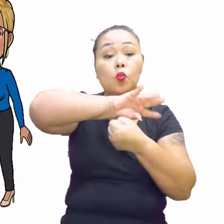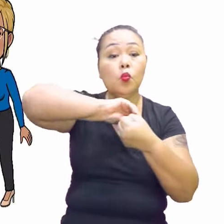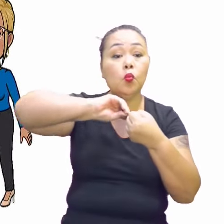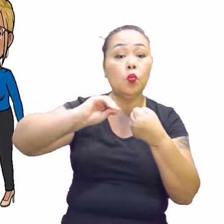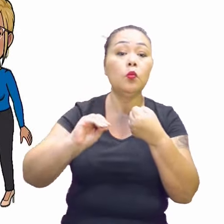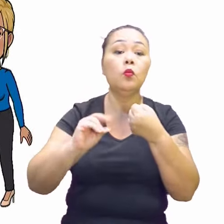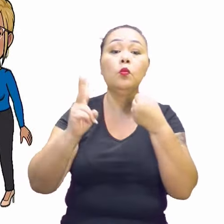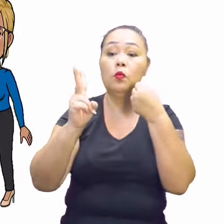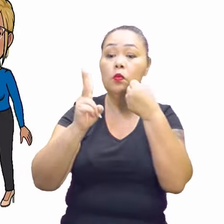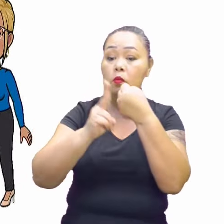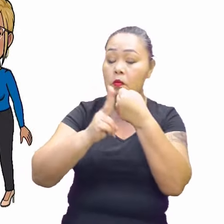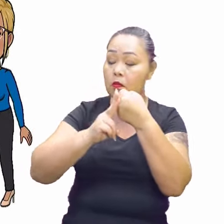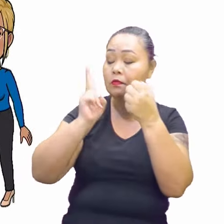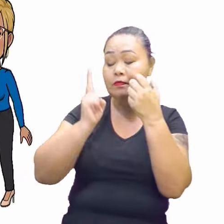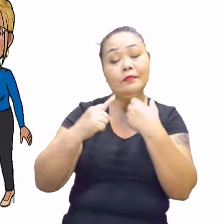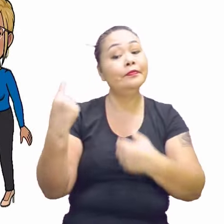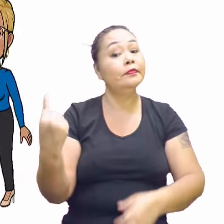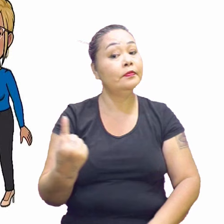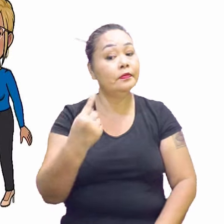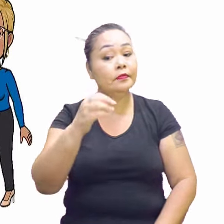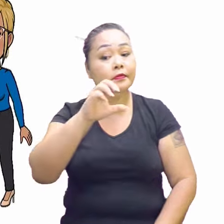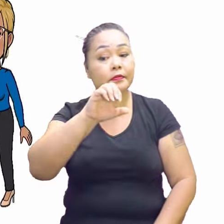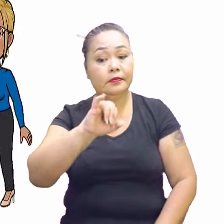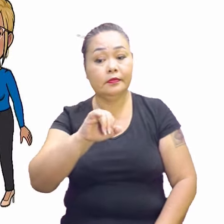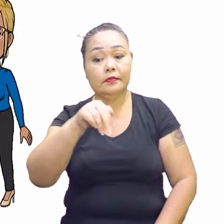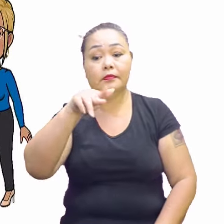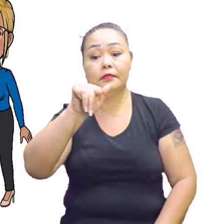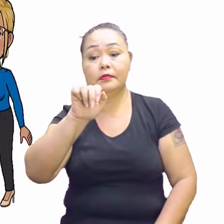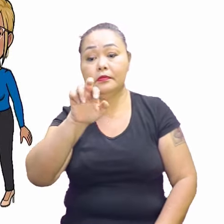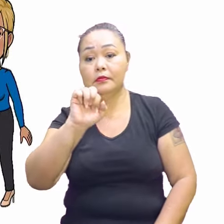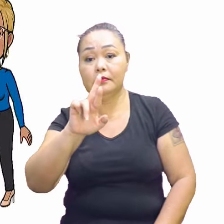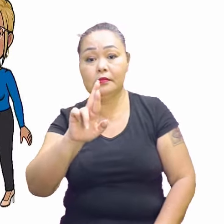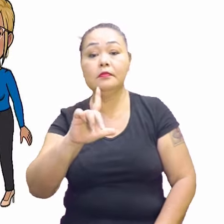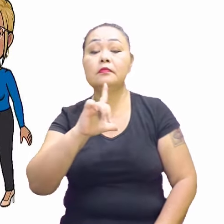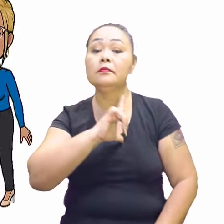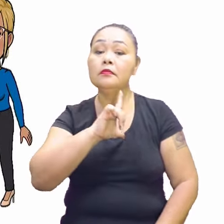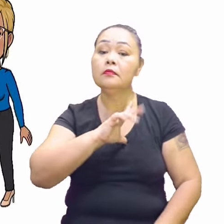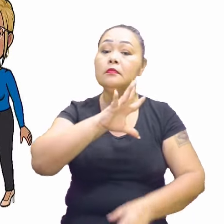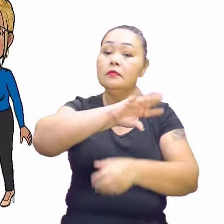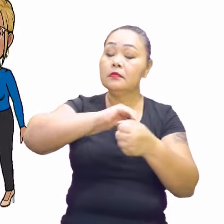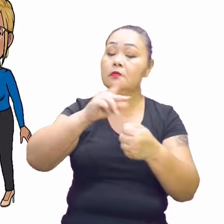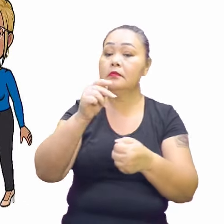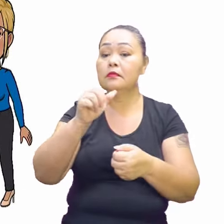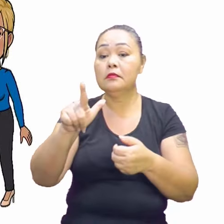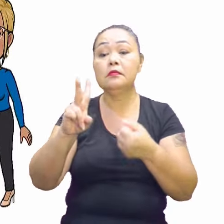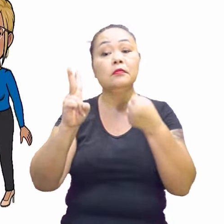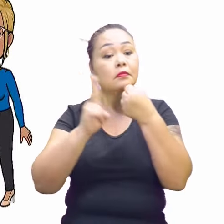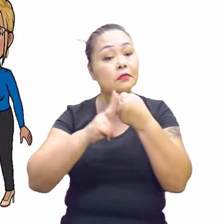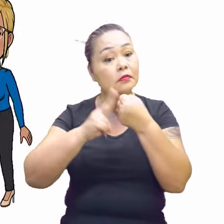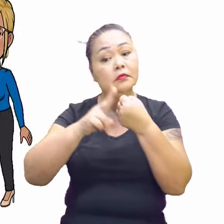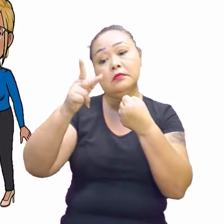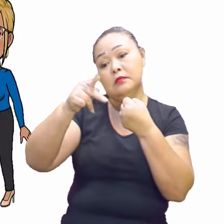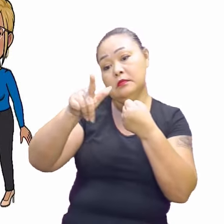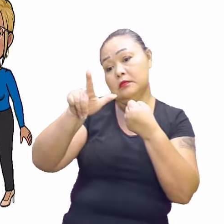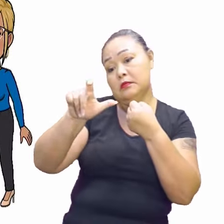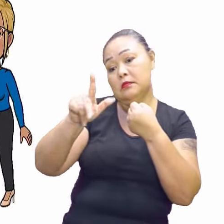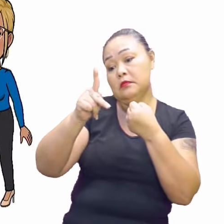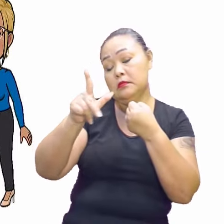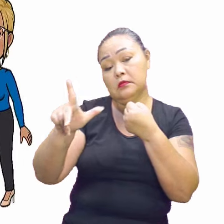deve ficar no singular. Quando há artigo no plural, o verbo deve ficar no plural.